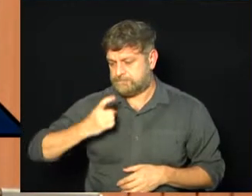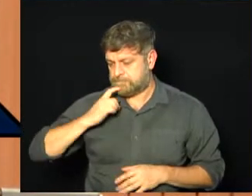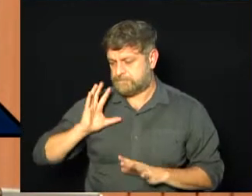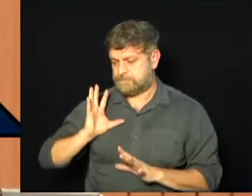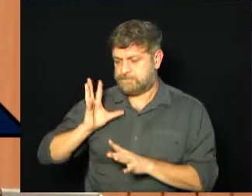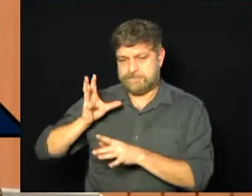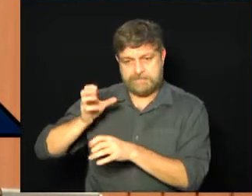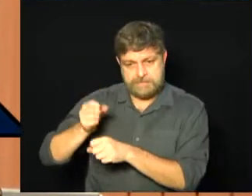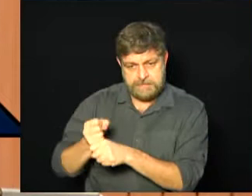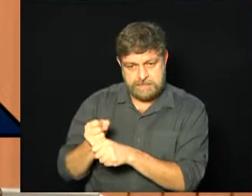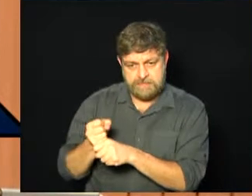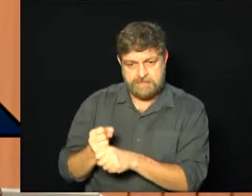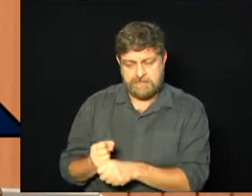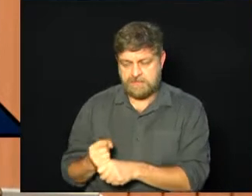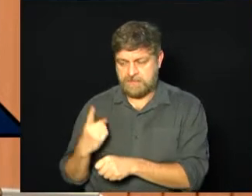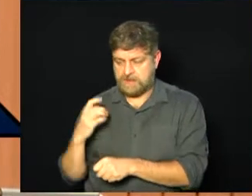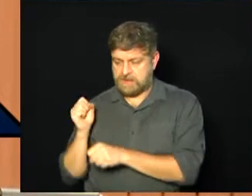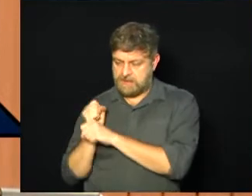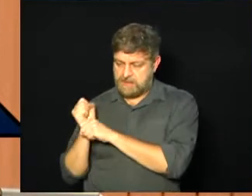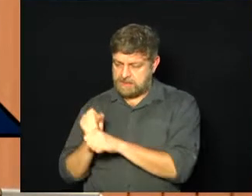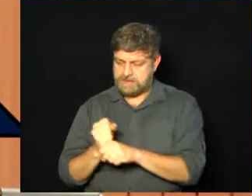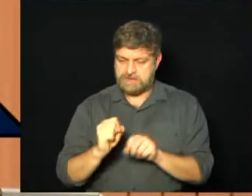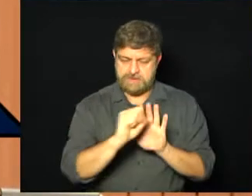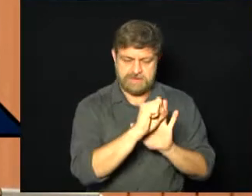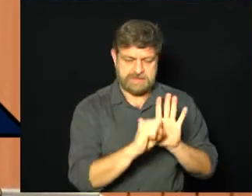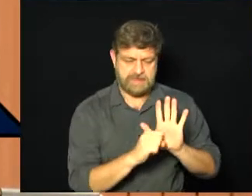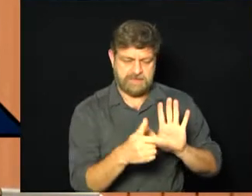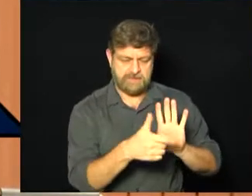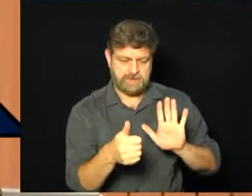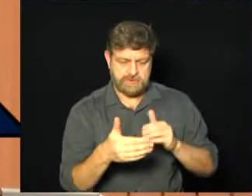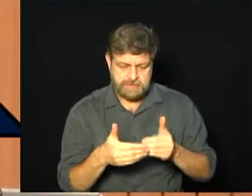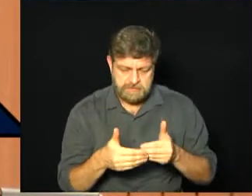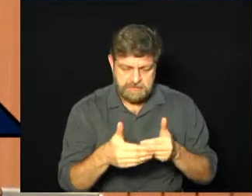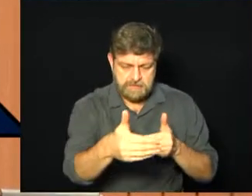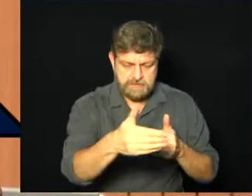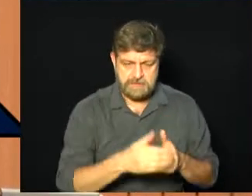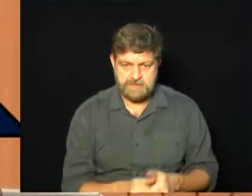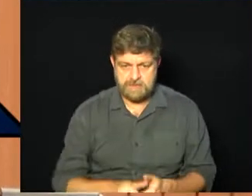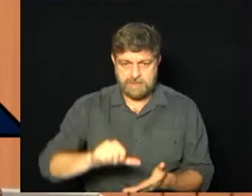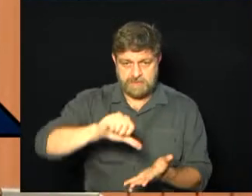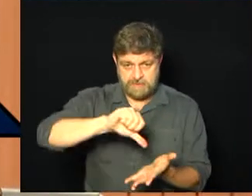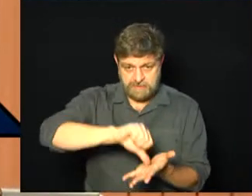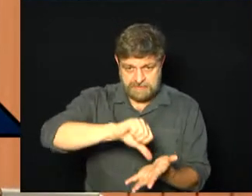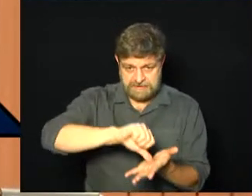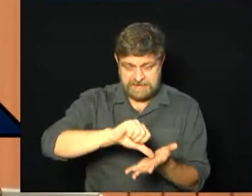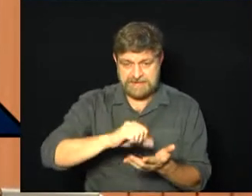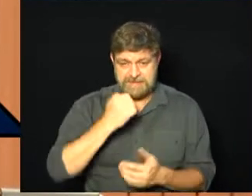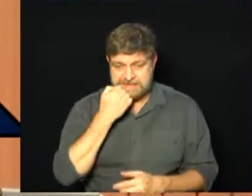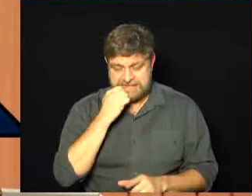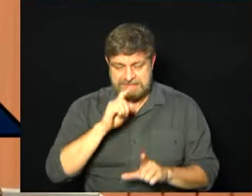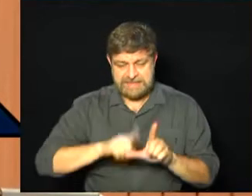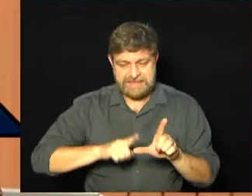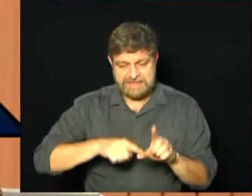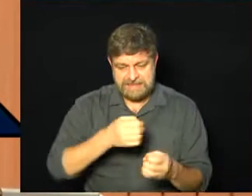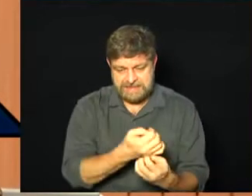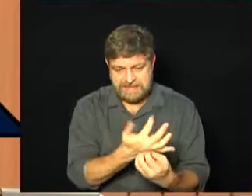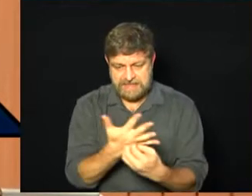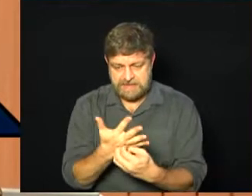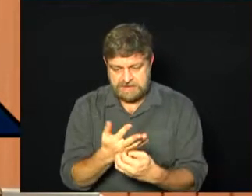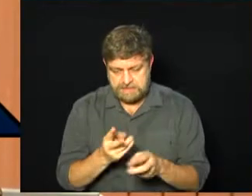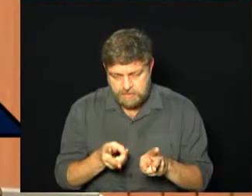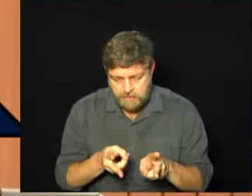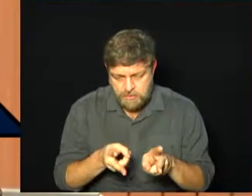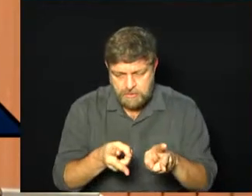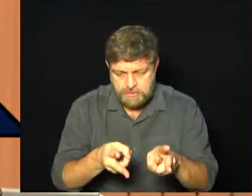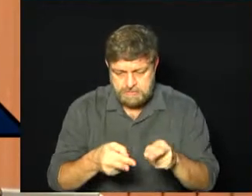Nas primeiras décadas do século XXI, o CCLA continua cada vez mais respeitado